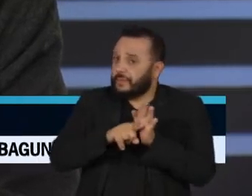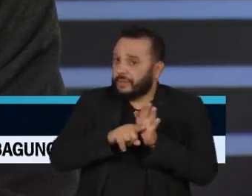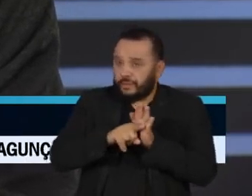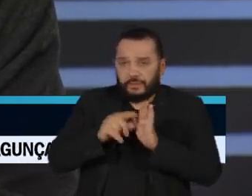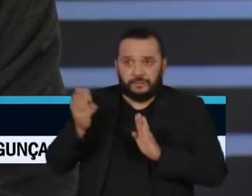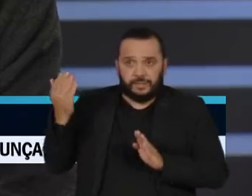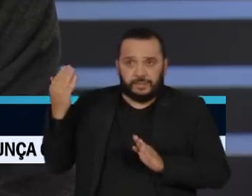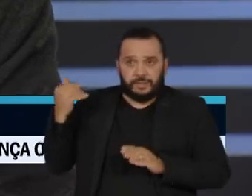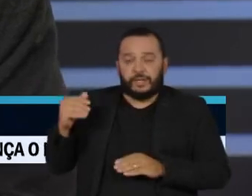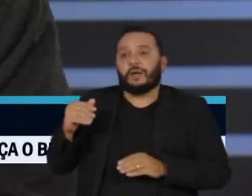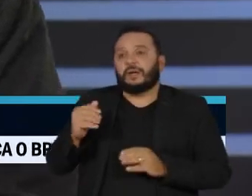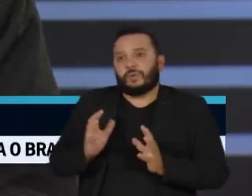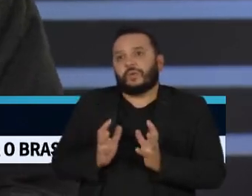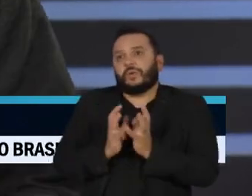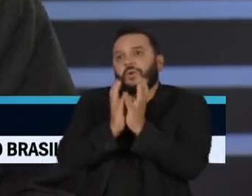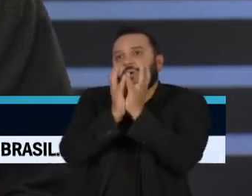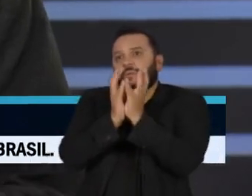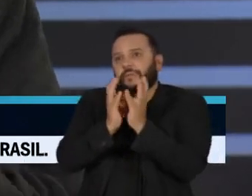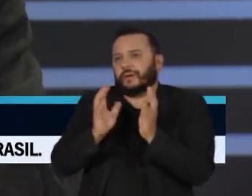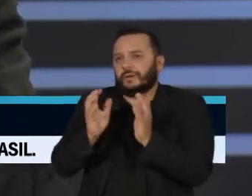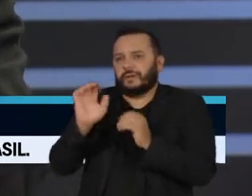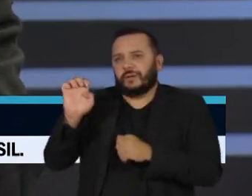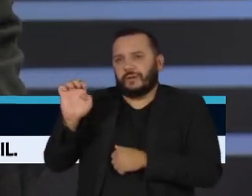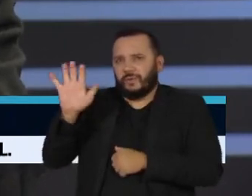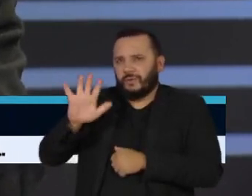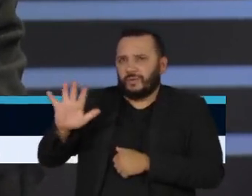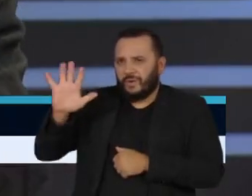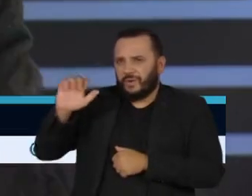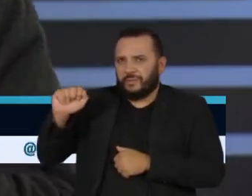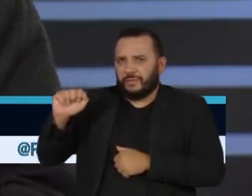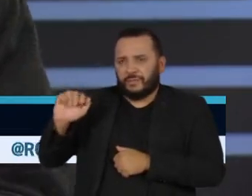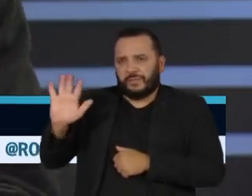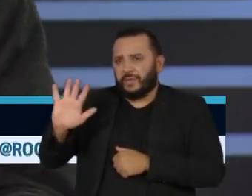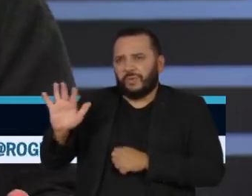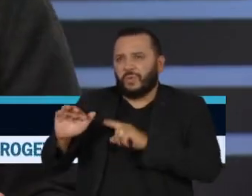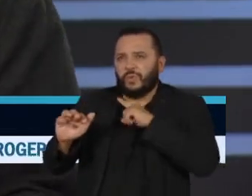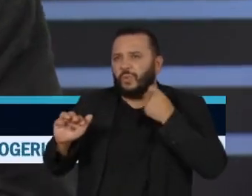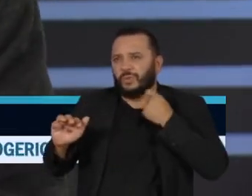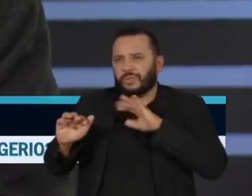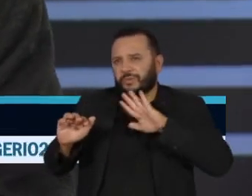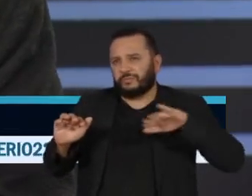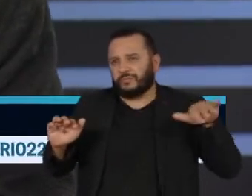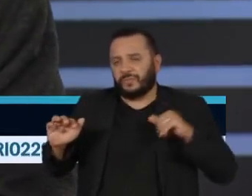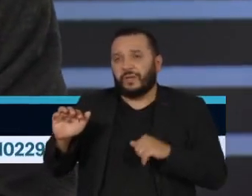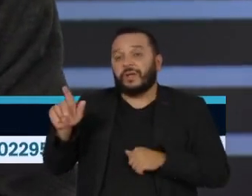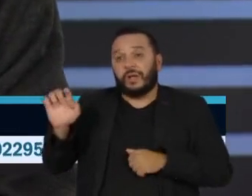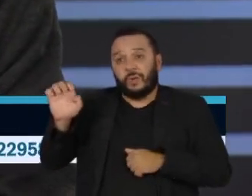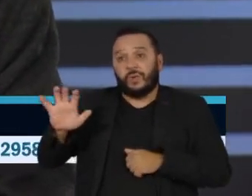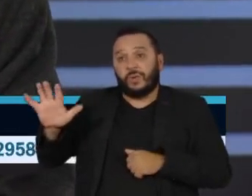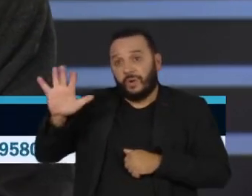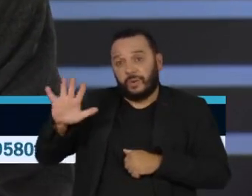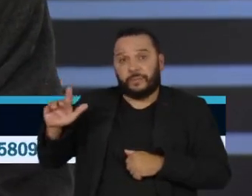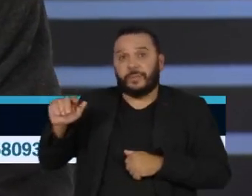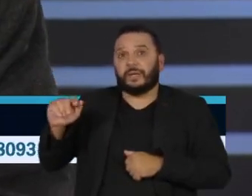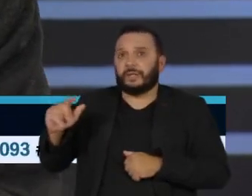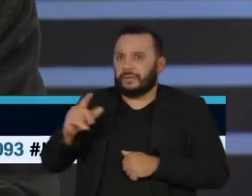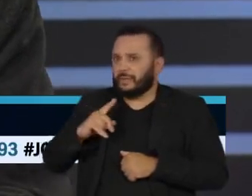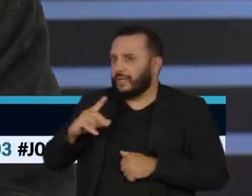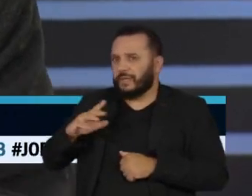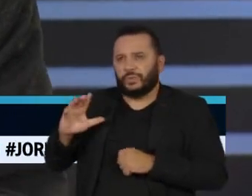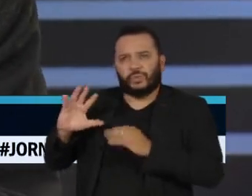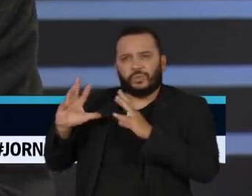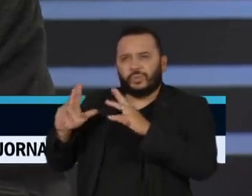Copa na Europa que não considera a Rússia parte da Europa Mas enfim da Europa que tem toda